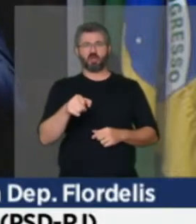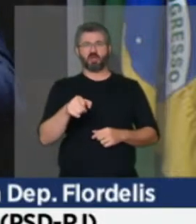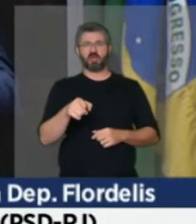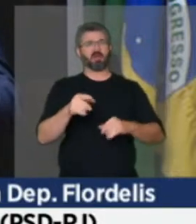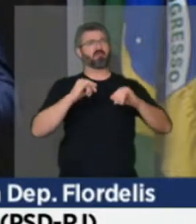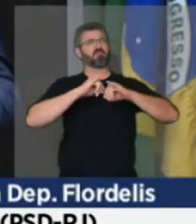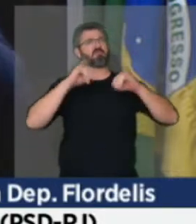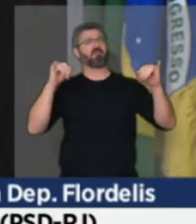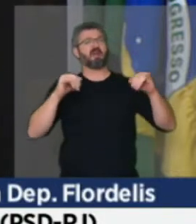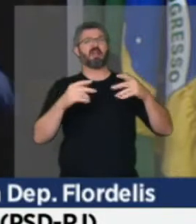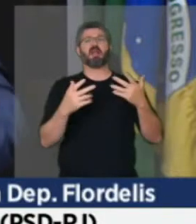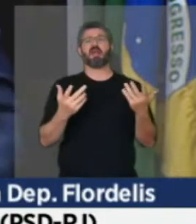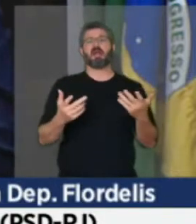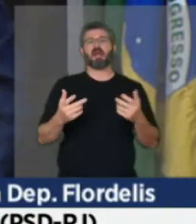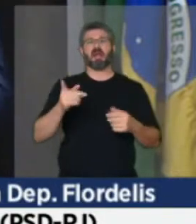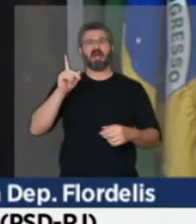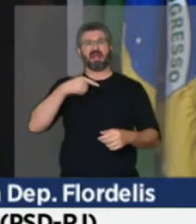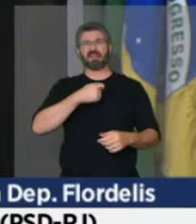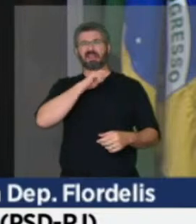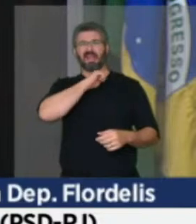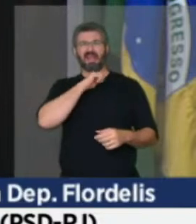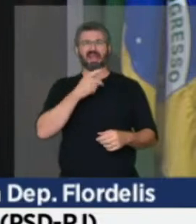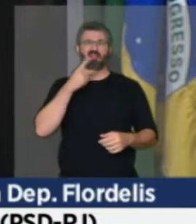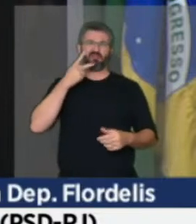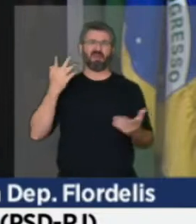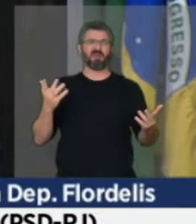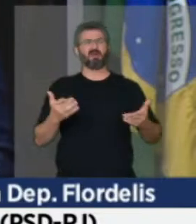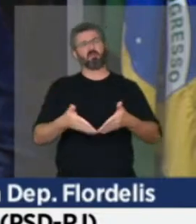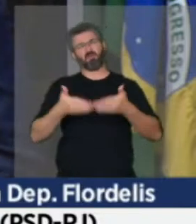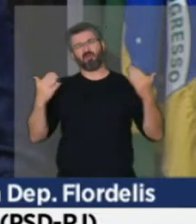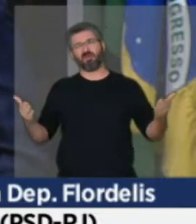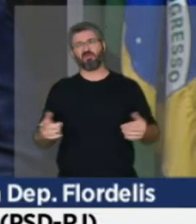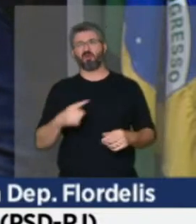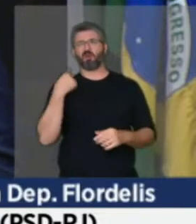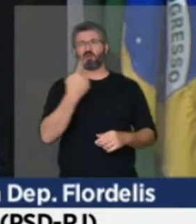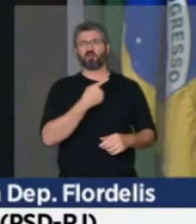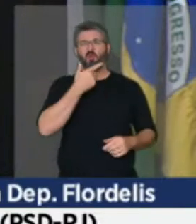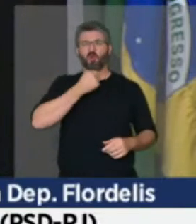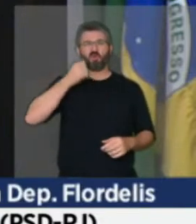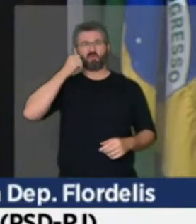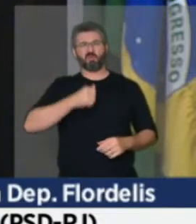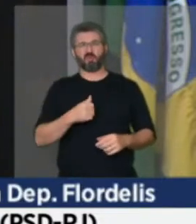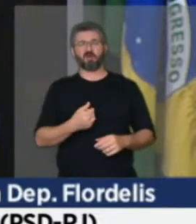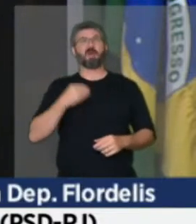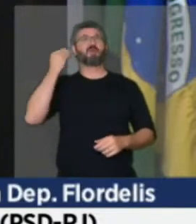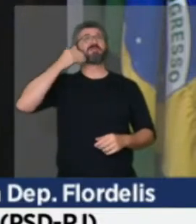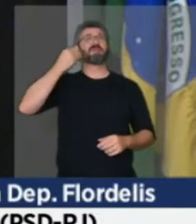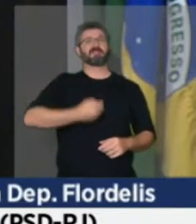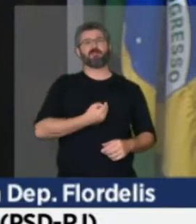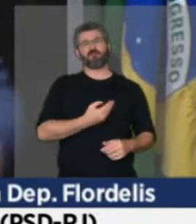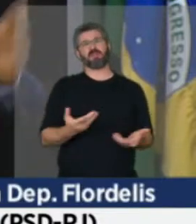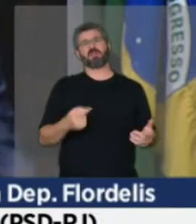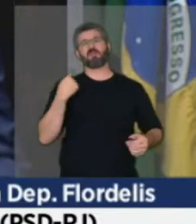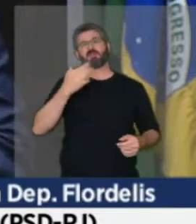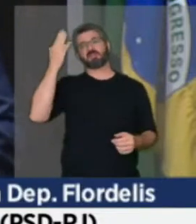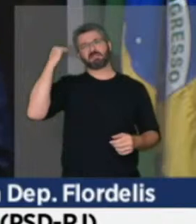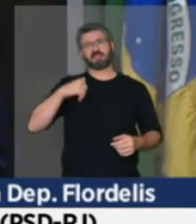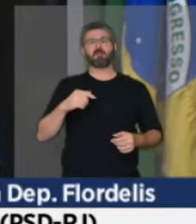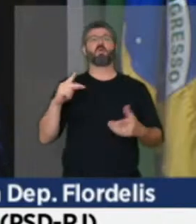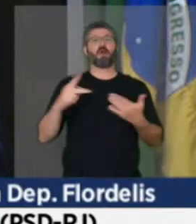transmitir a palavra de delegados. Senhoras e senhores, somos todos aqui homens e mulheres vividas. Nós sabemos o que é